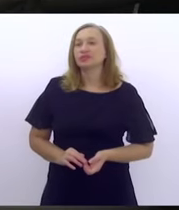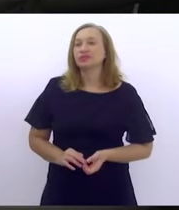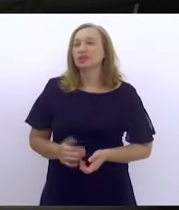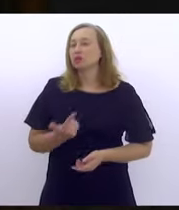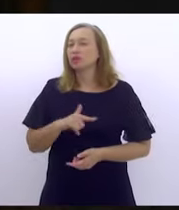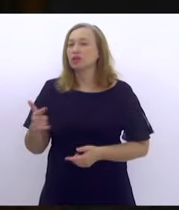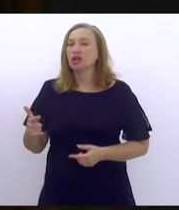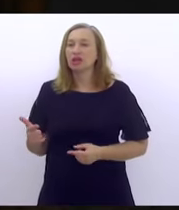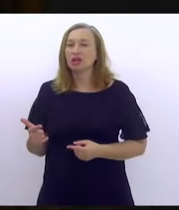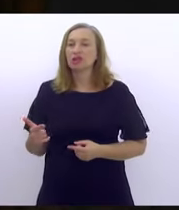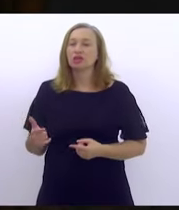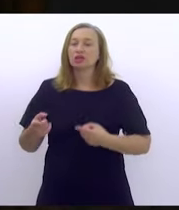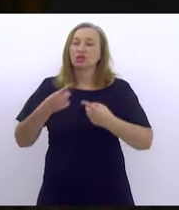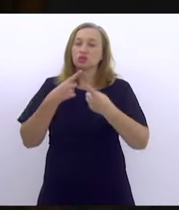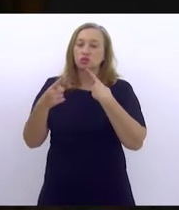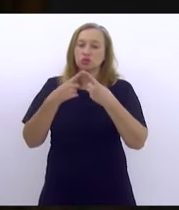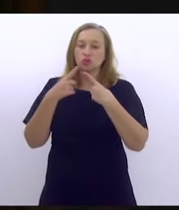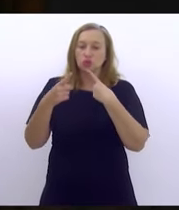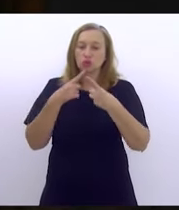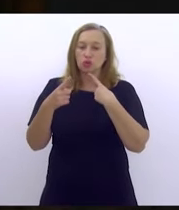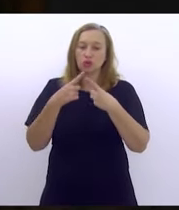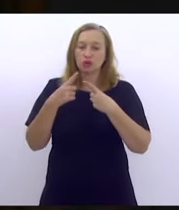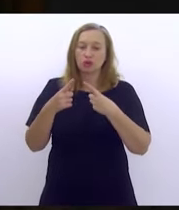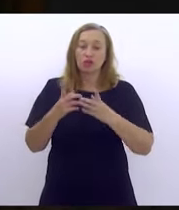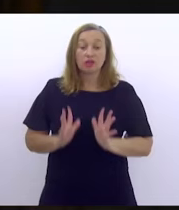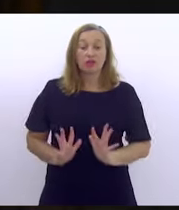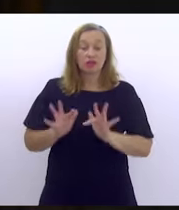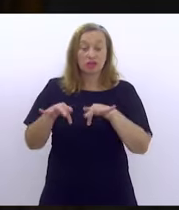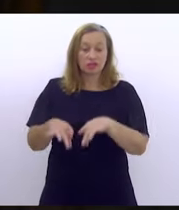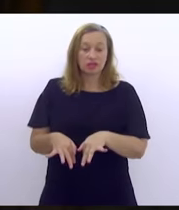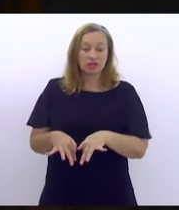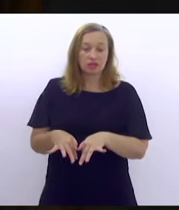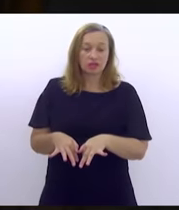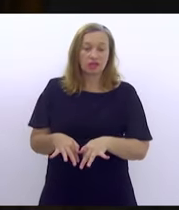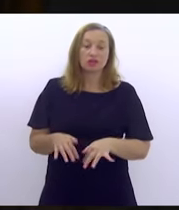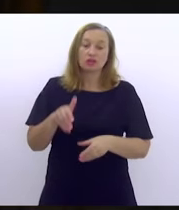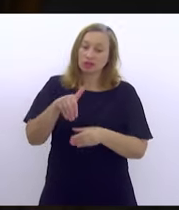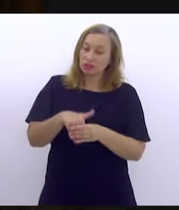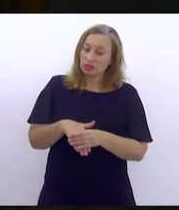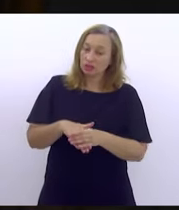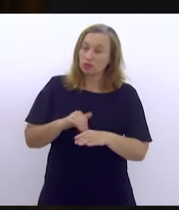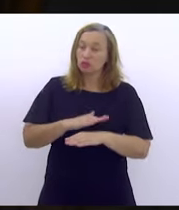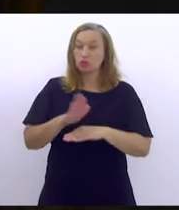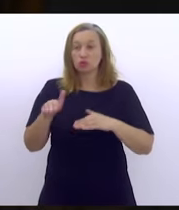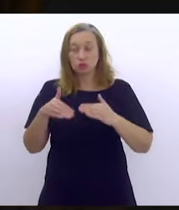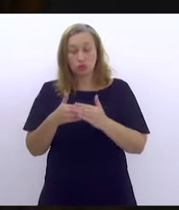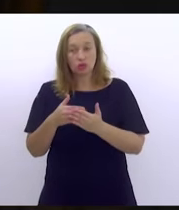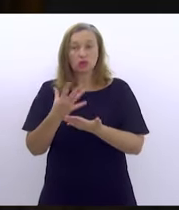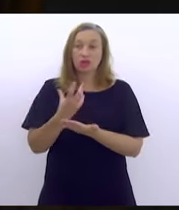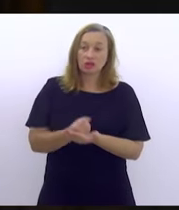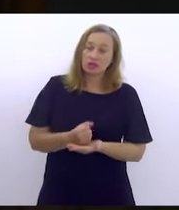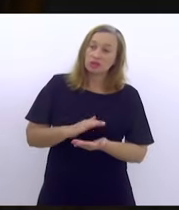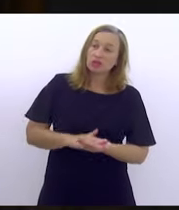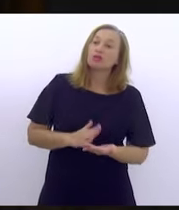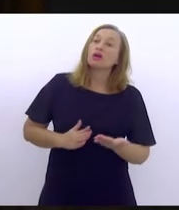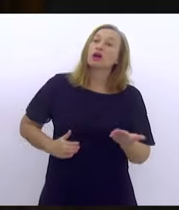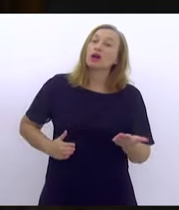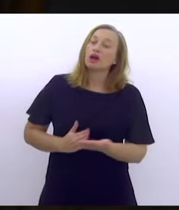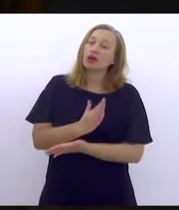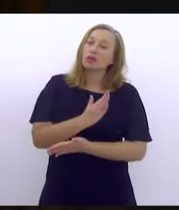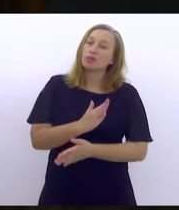Não havendo mais quem queira discutir, encerrada a discussão. Em votação, os senhores que aprovam, permaneçam como